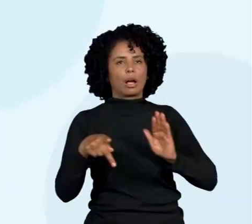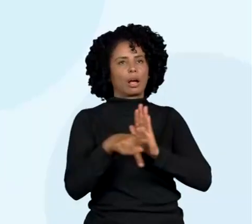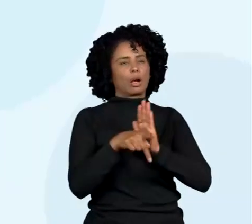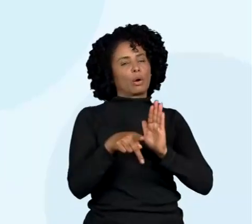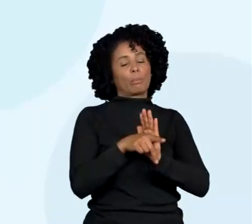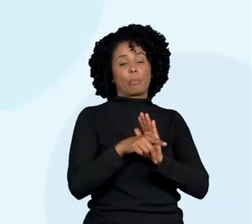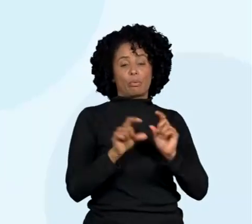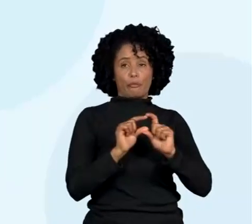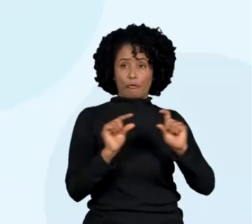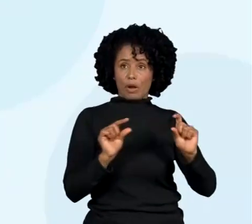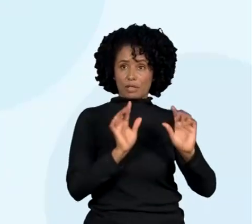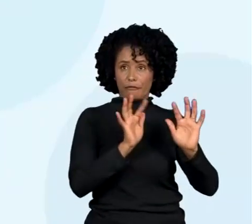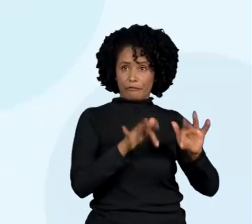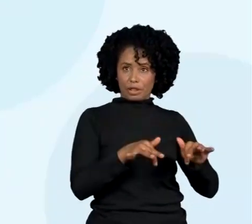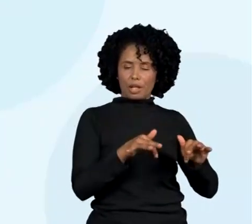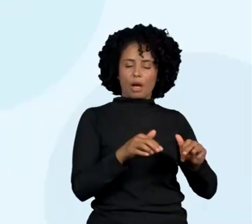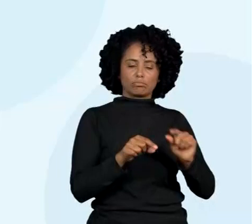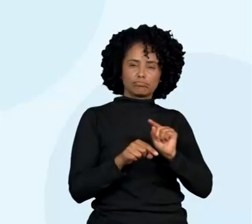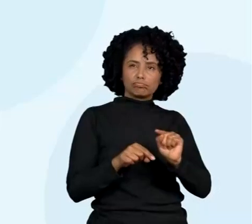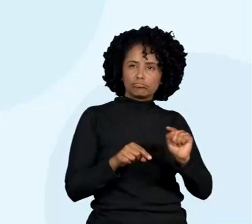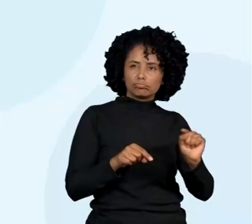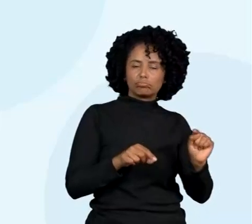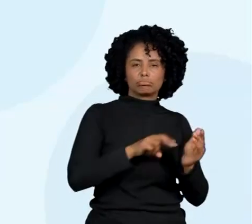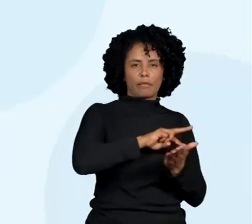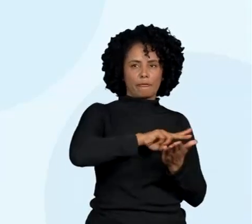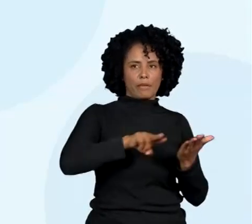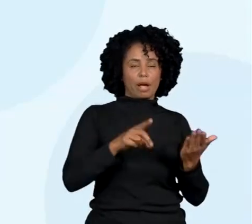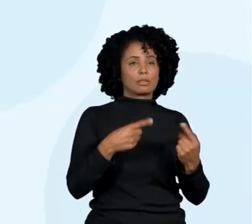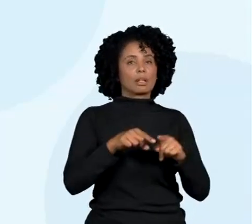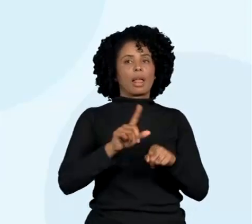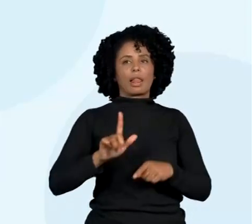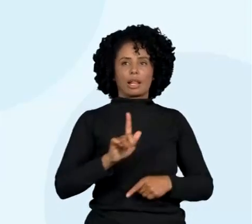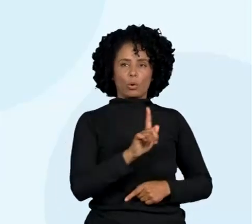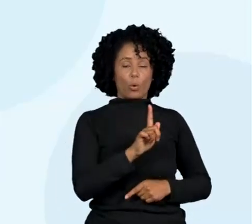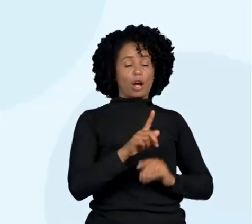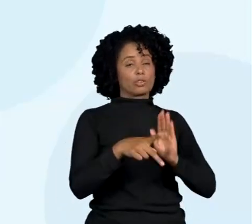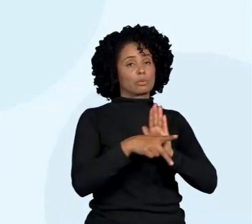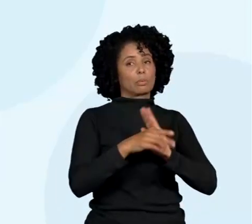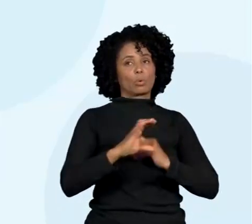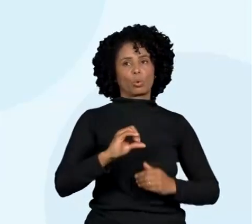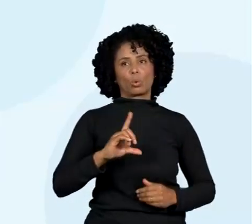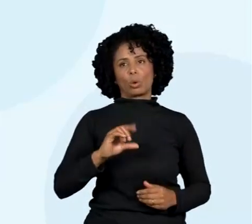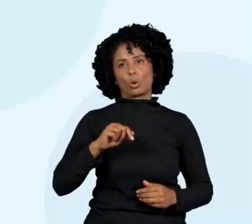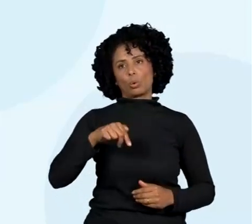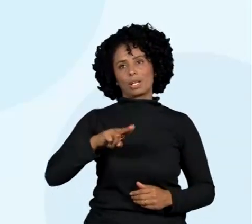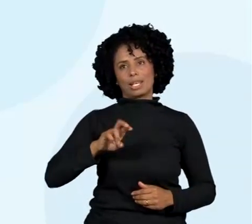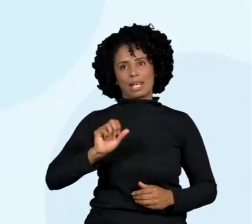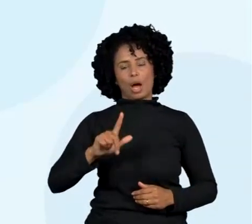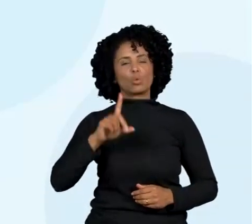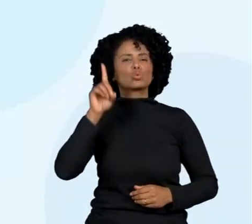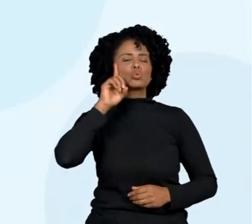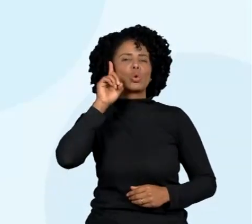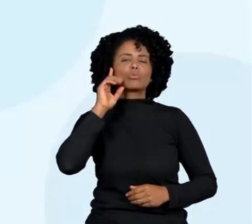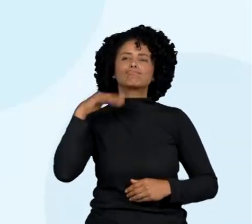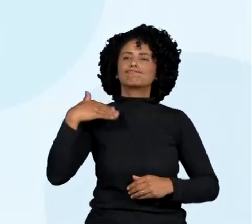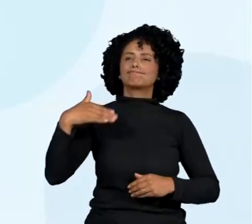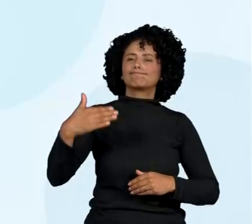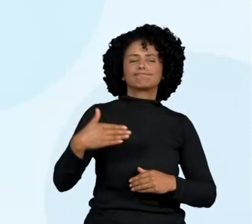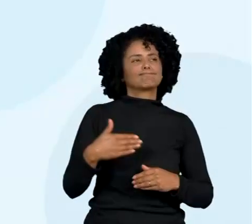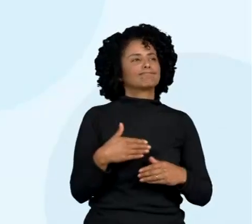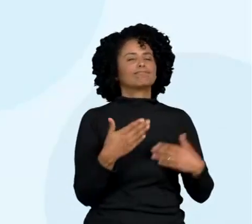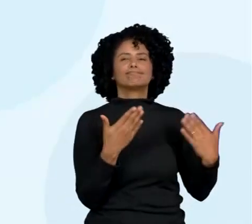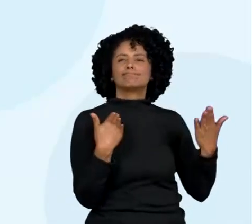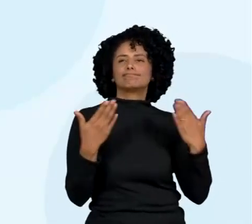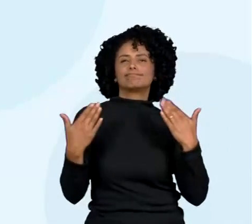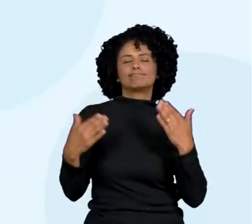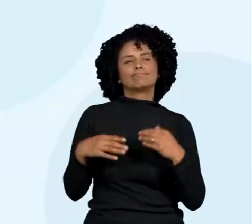de frase. A linguagem coloquial é aquela que nós usamos no dia a dia. Eu posso falar tá,